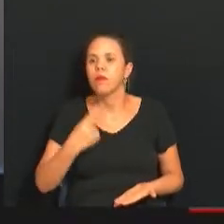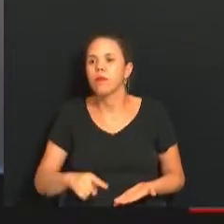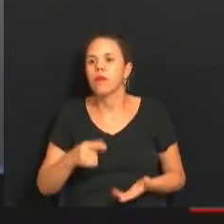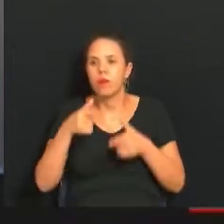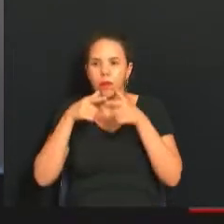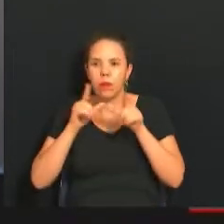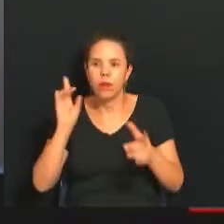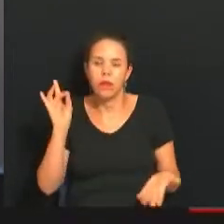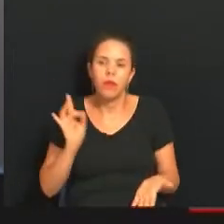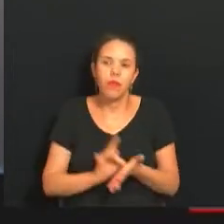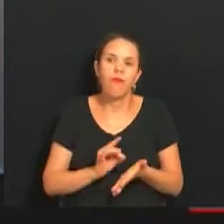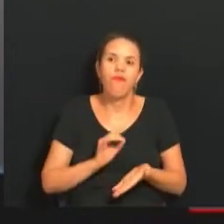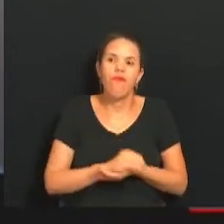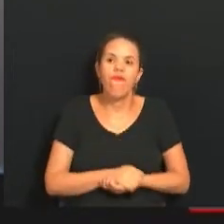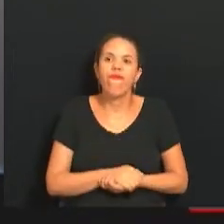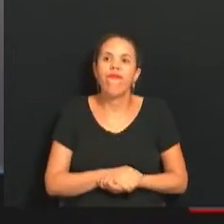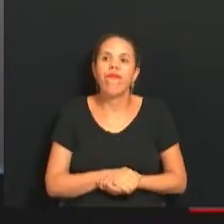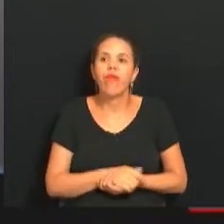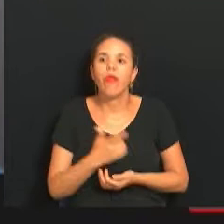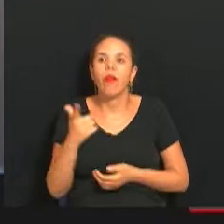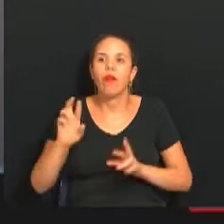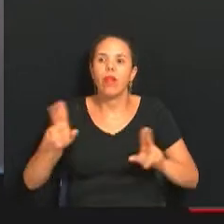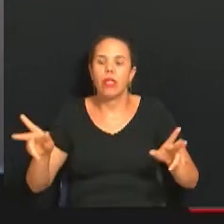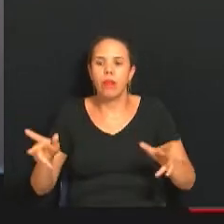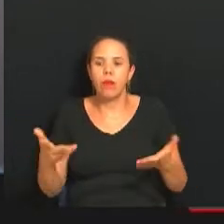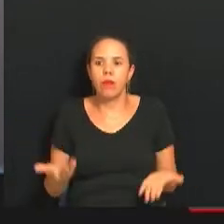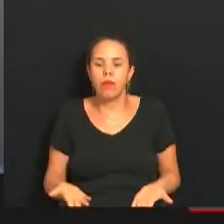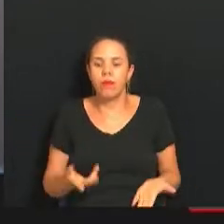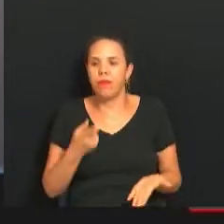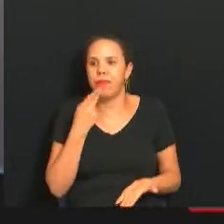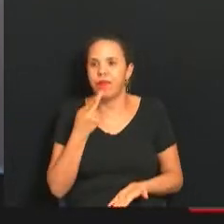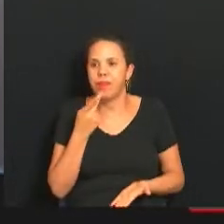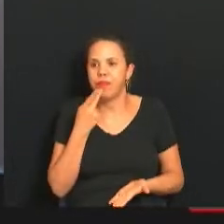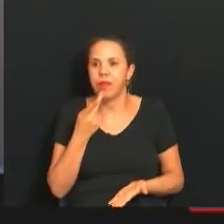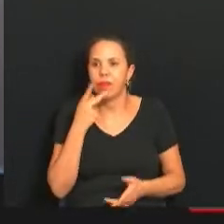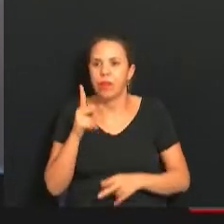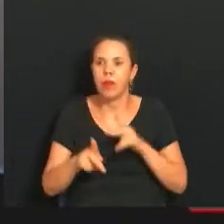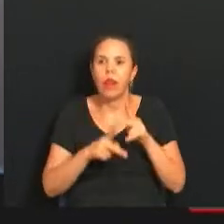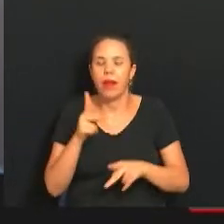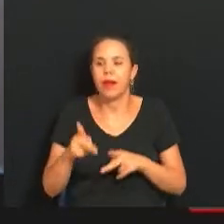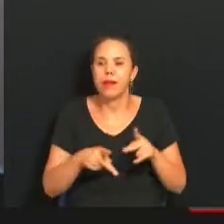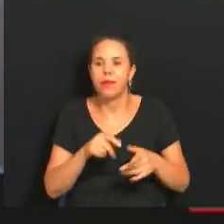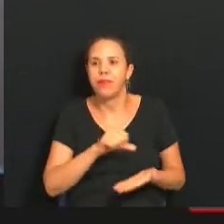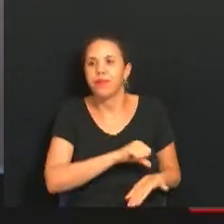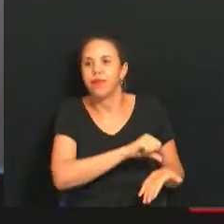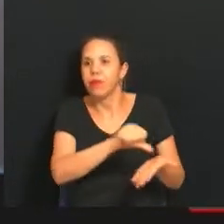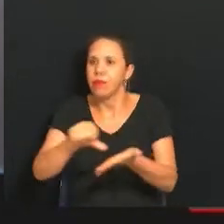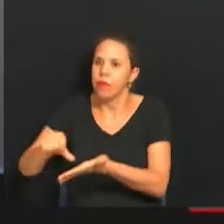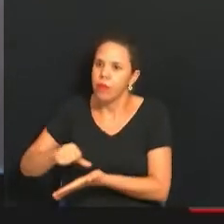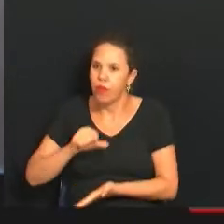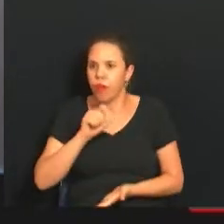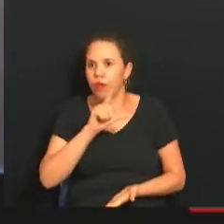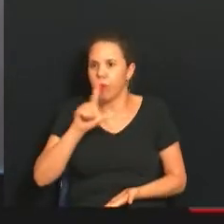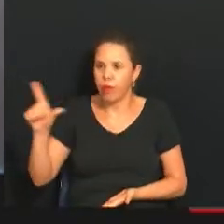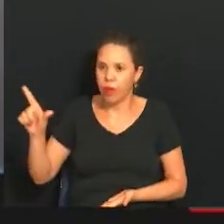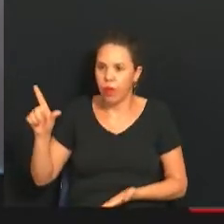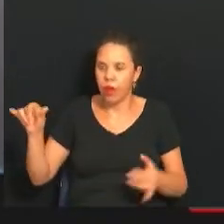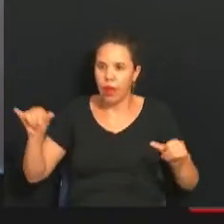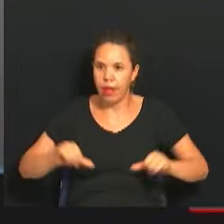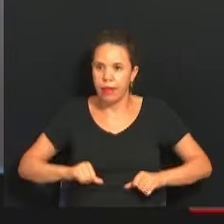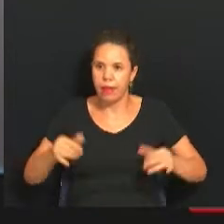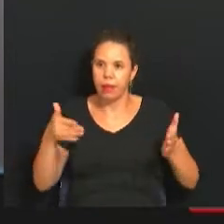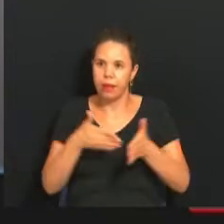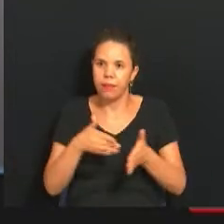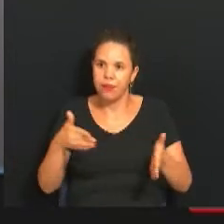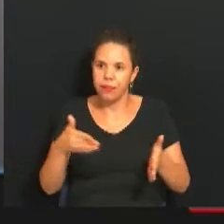oficial. Então, de uma forma ou de outra, a gente está falando que as populações dessas regiões mais ao leste sofrem limitações nos